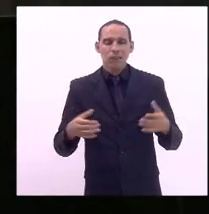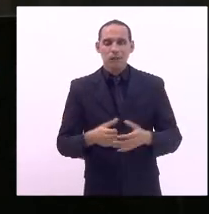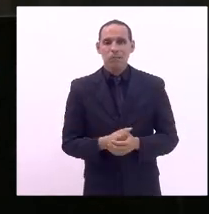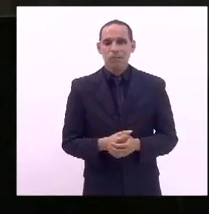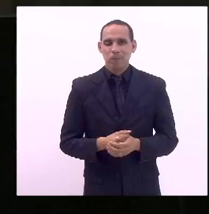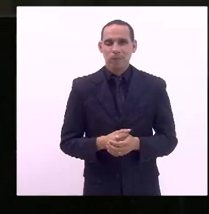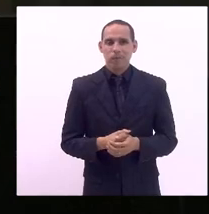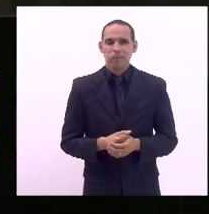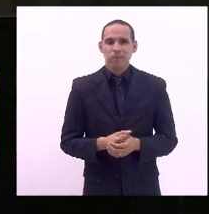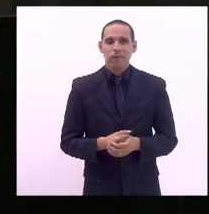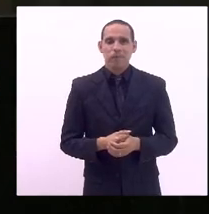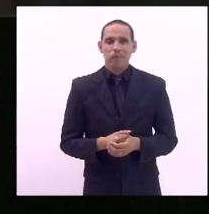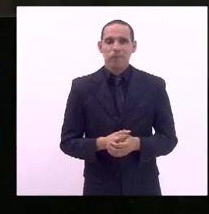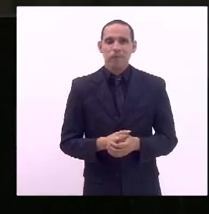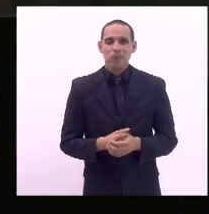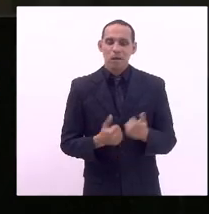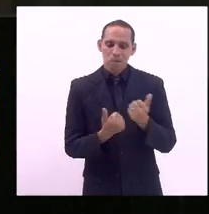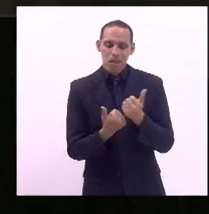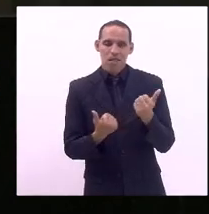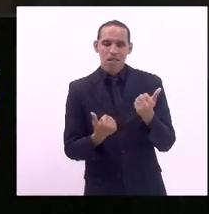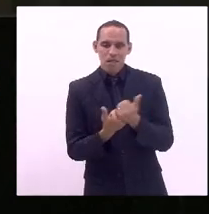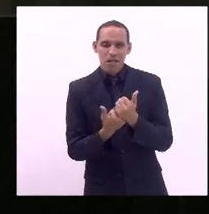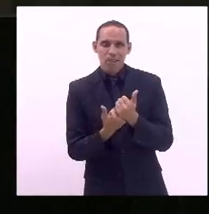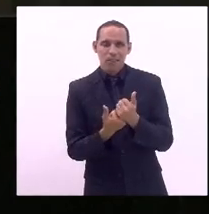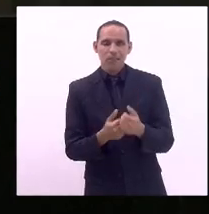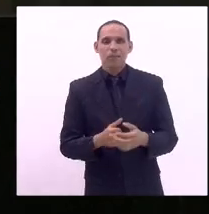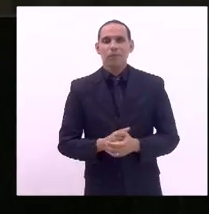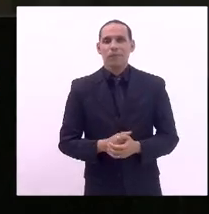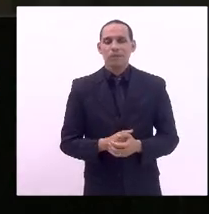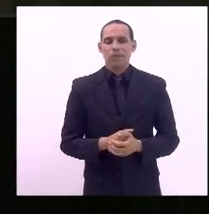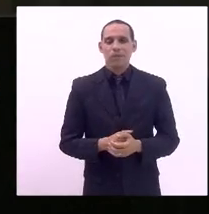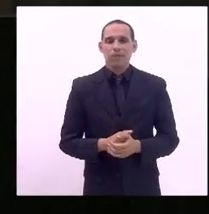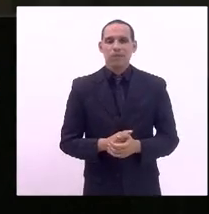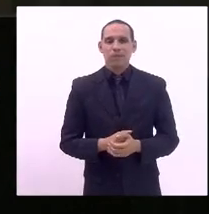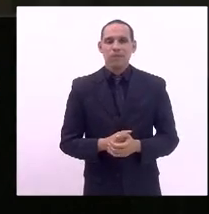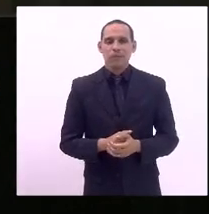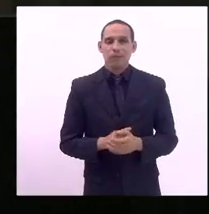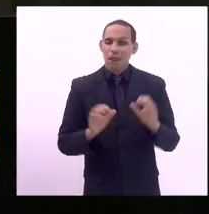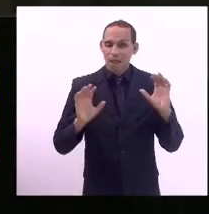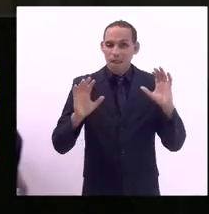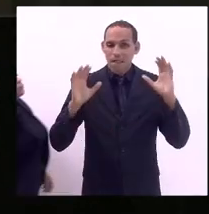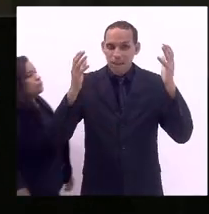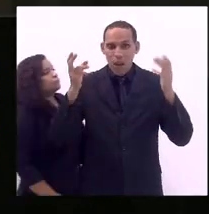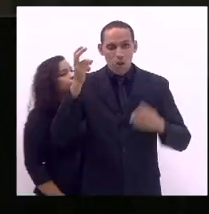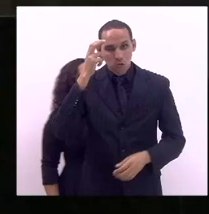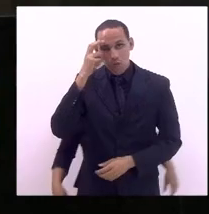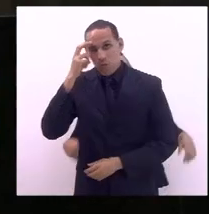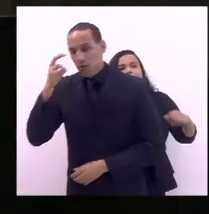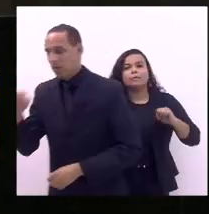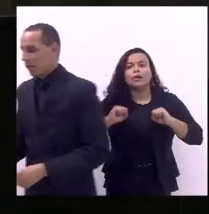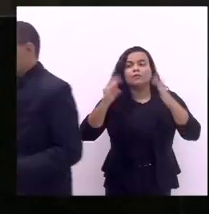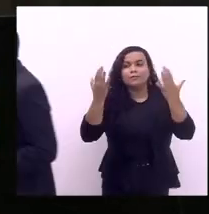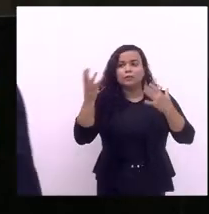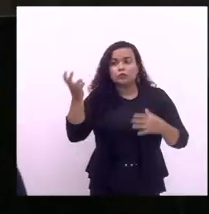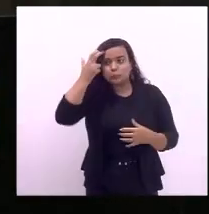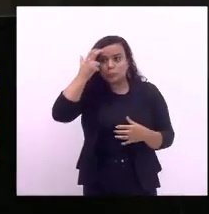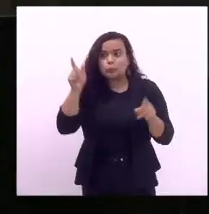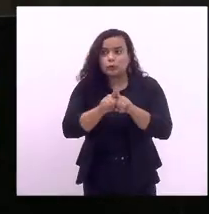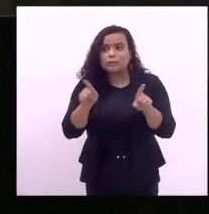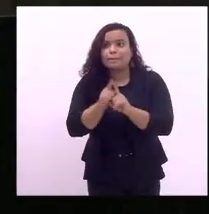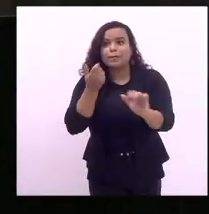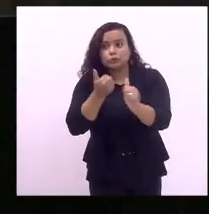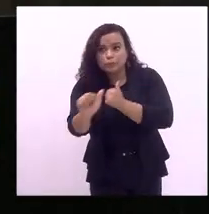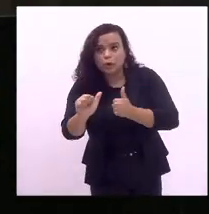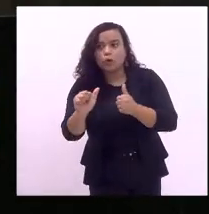justamente esse leque de patrocinadores para os eventos culturais, para os eventos